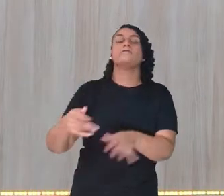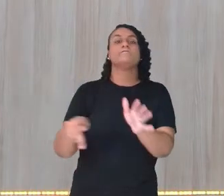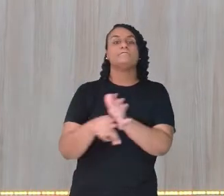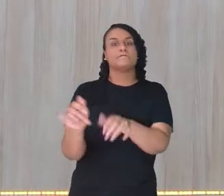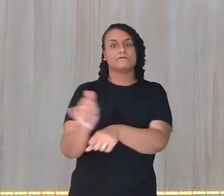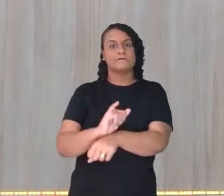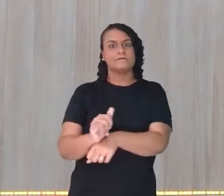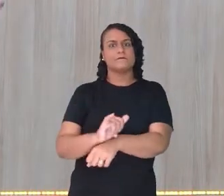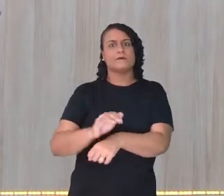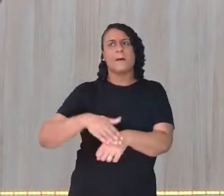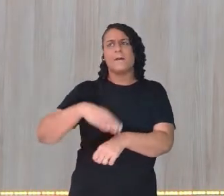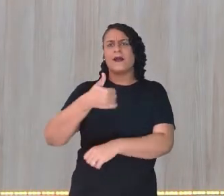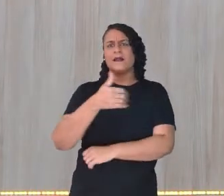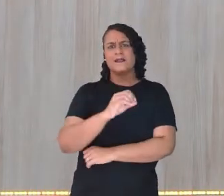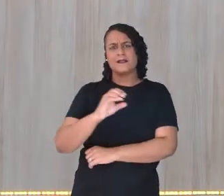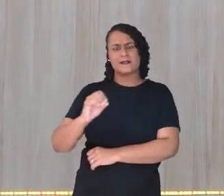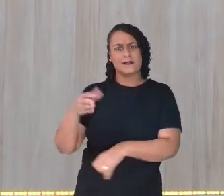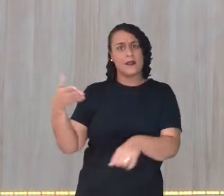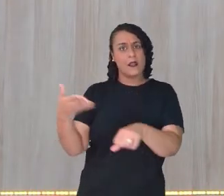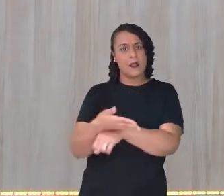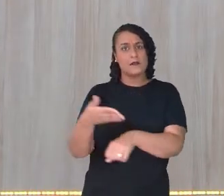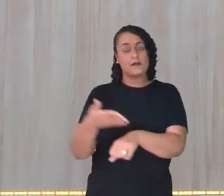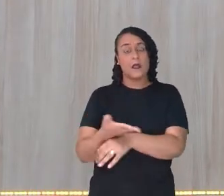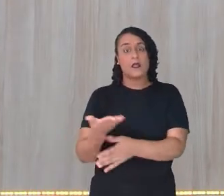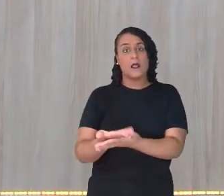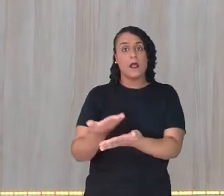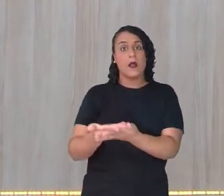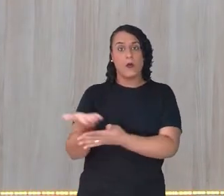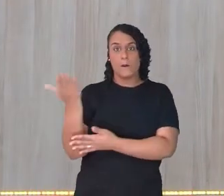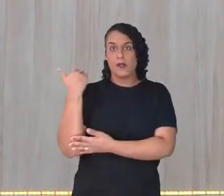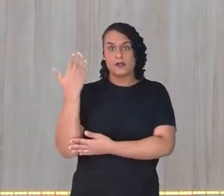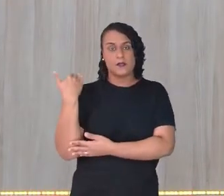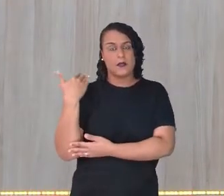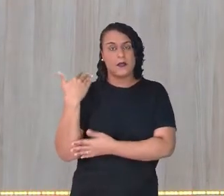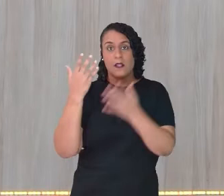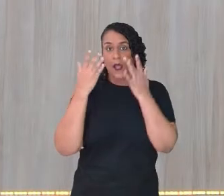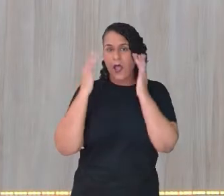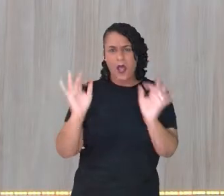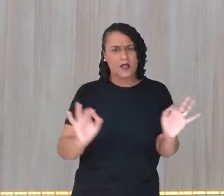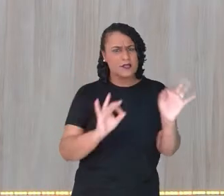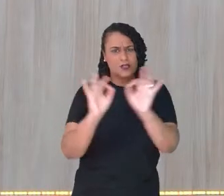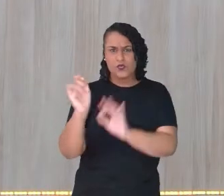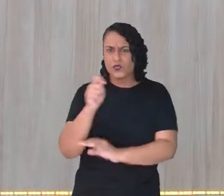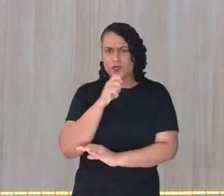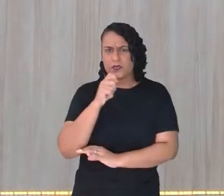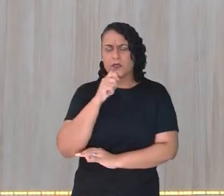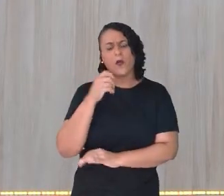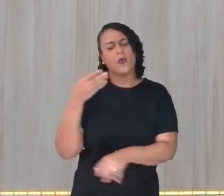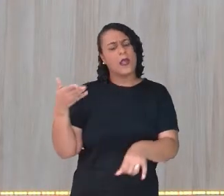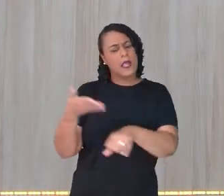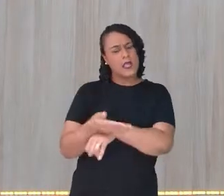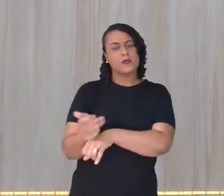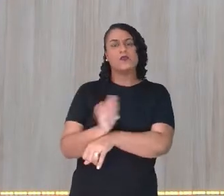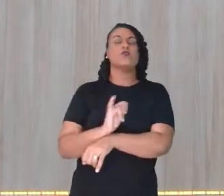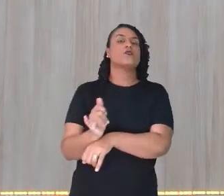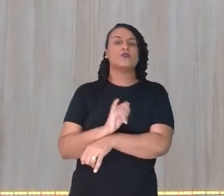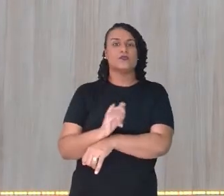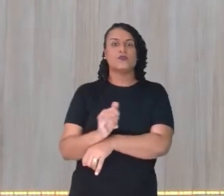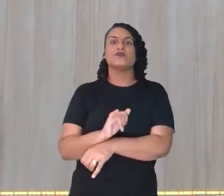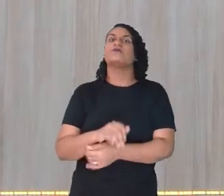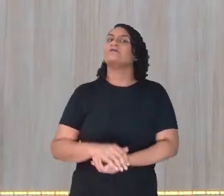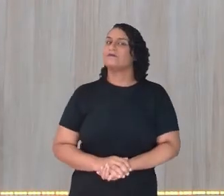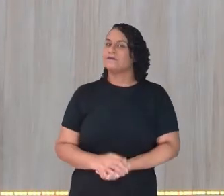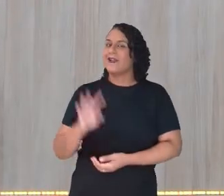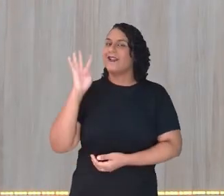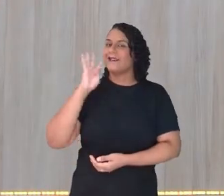de 100 acessos da aula passada. Então, quem não viu a aula passada, vai dar uma olhadinha, porque tem muito aluno vendo. Então, deve estar legal,